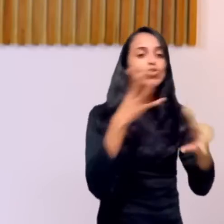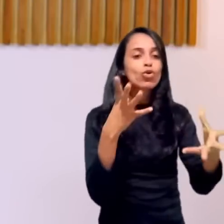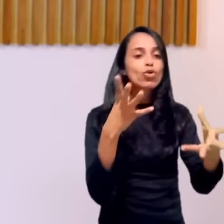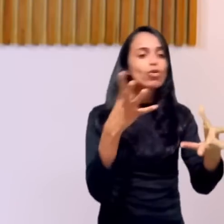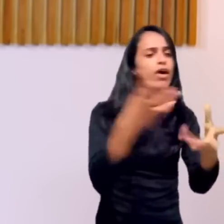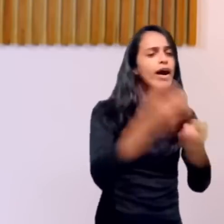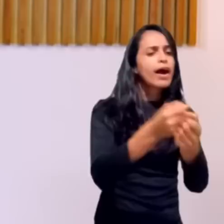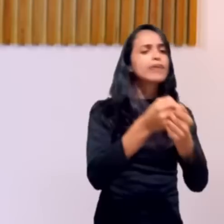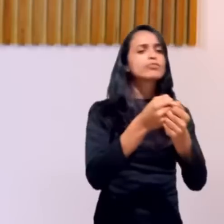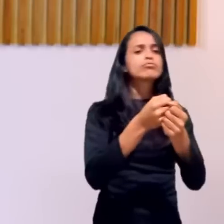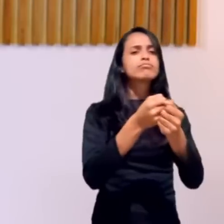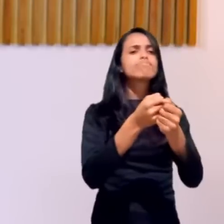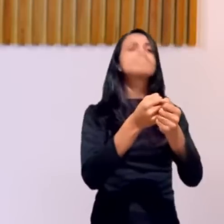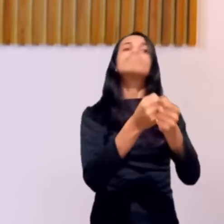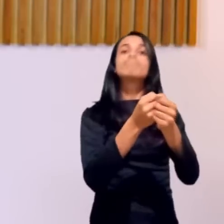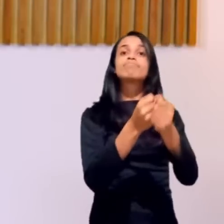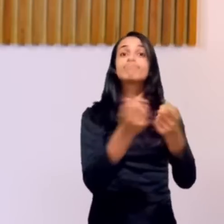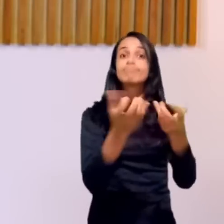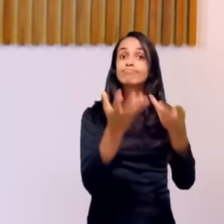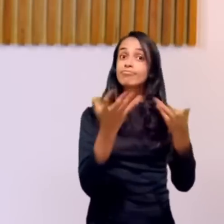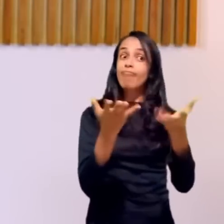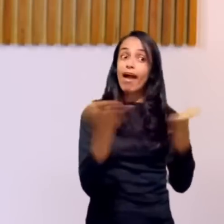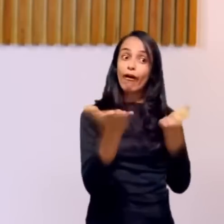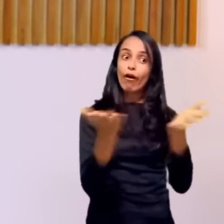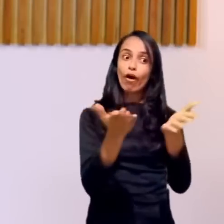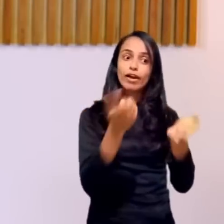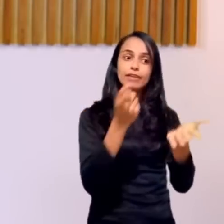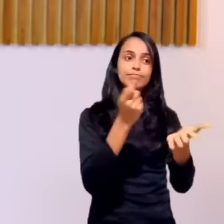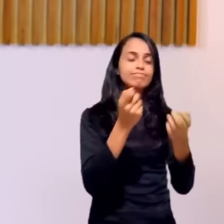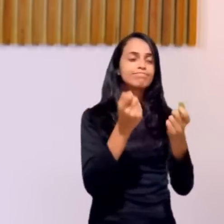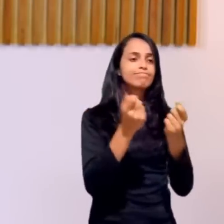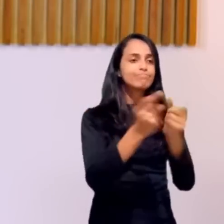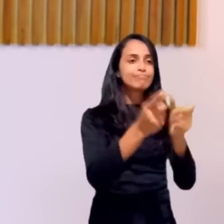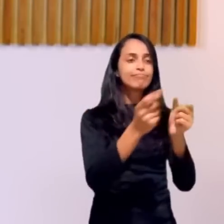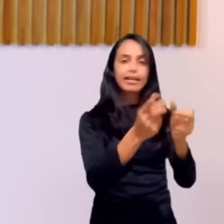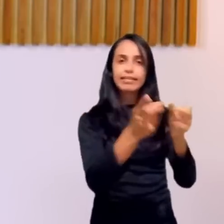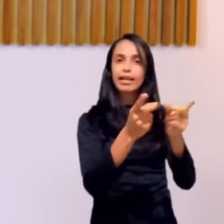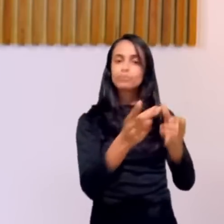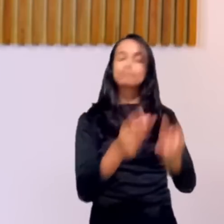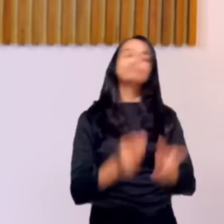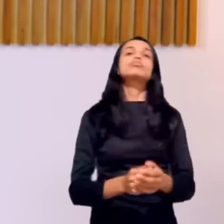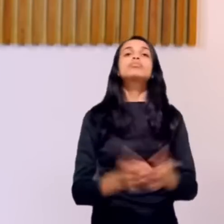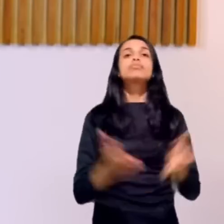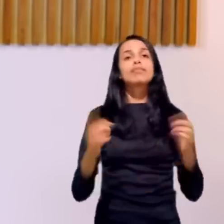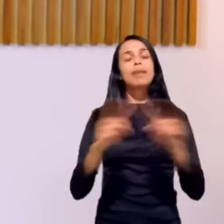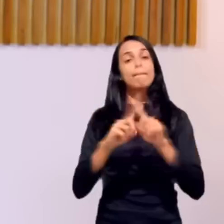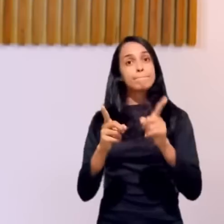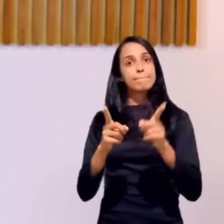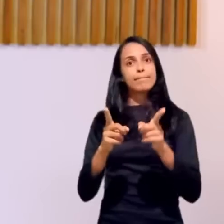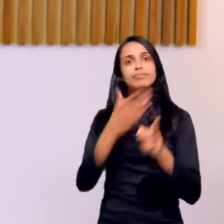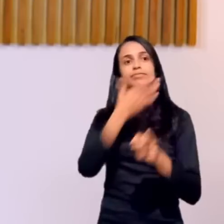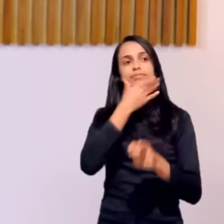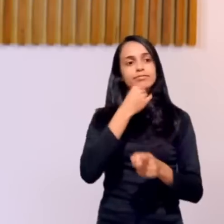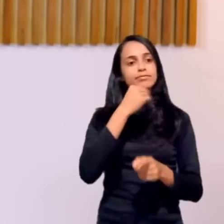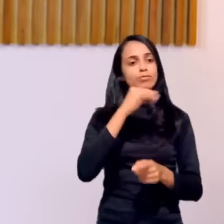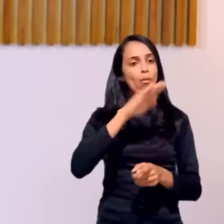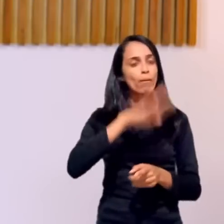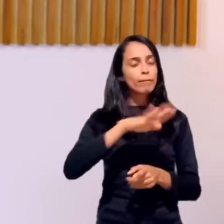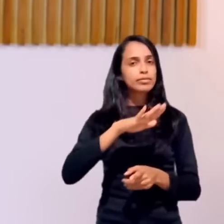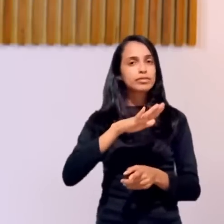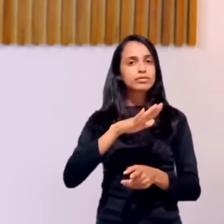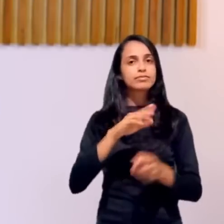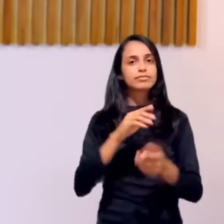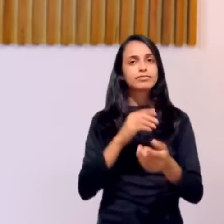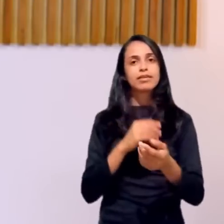pai pudesse adquirir aquele barquinho. E o seu pai fez então a sua segunda